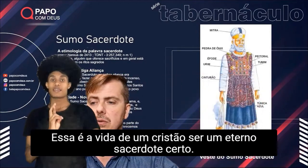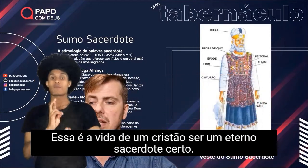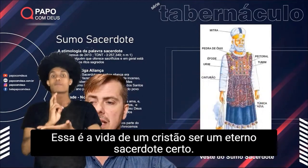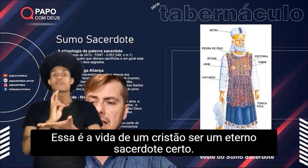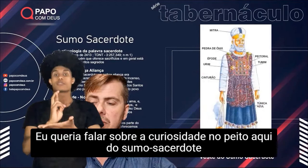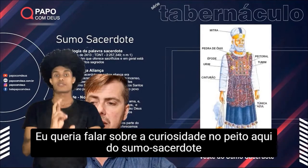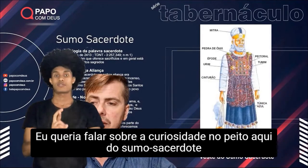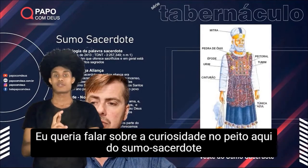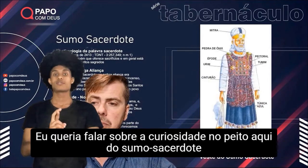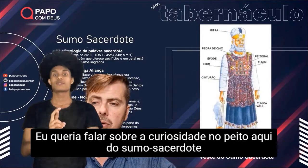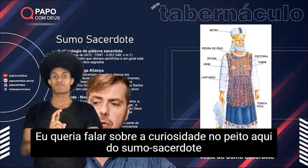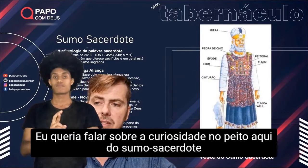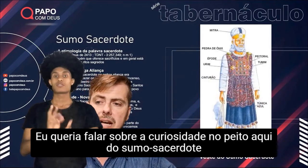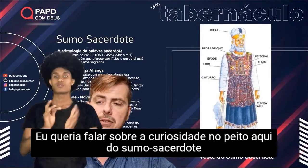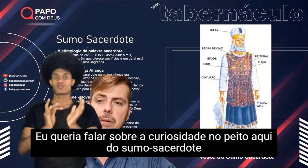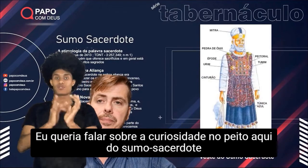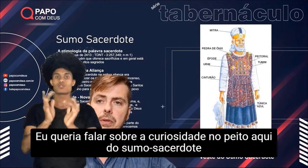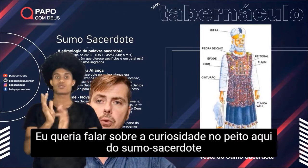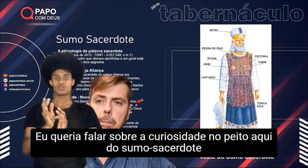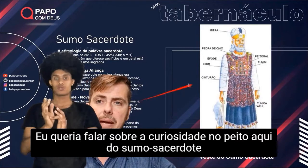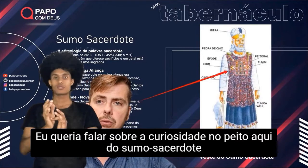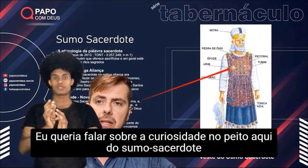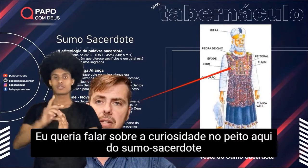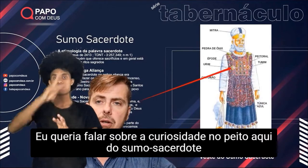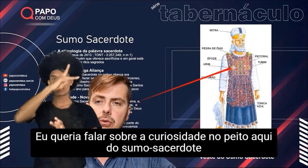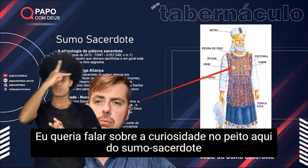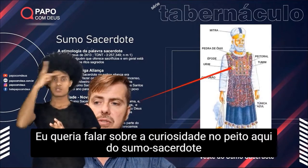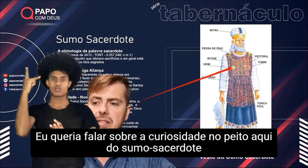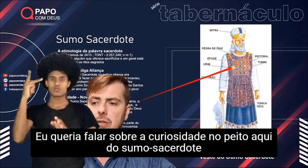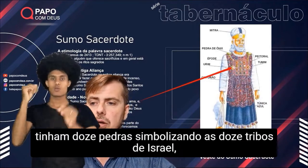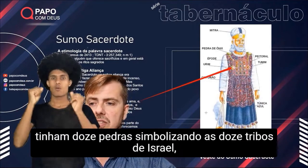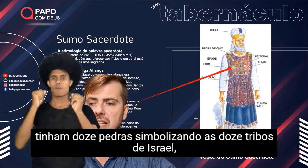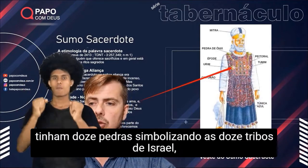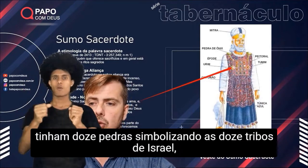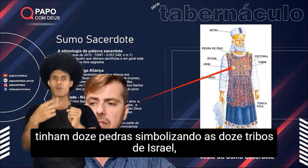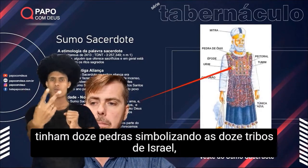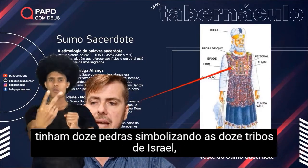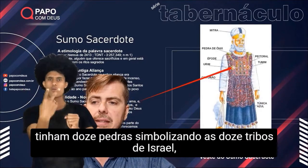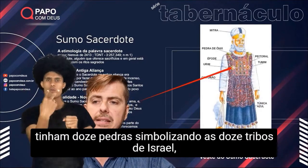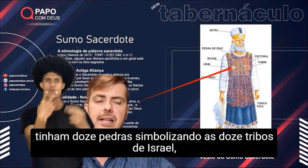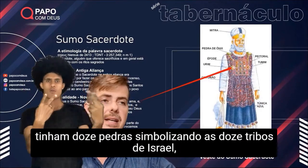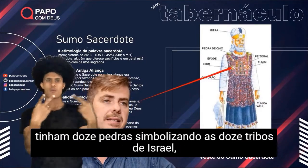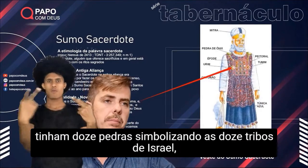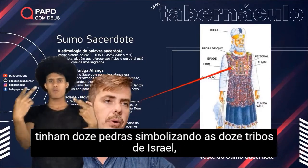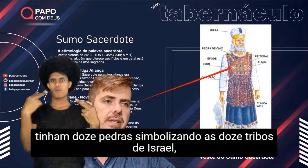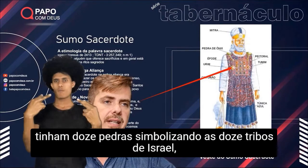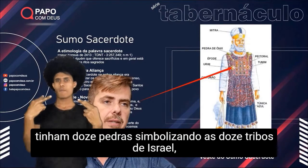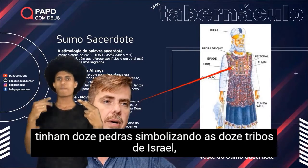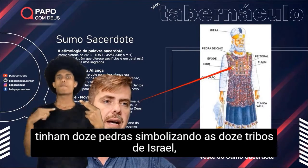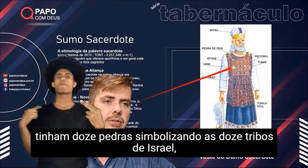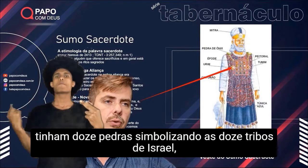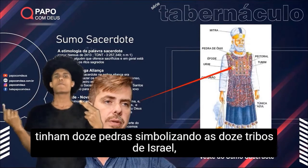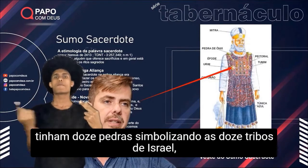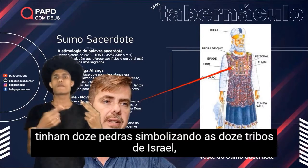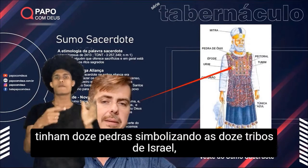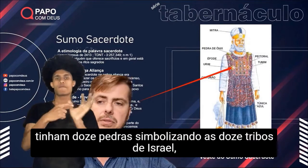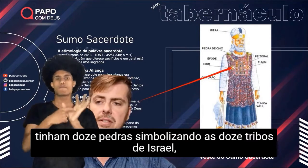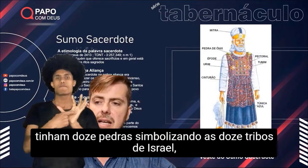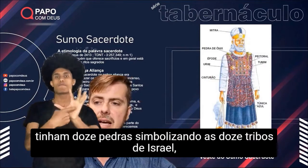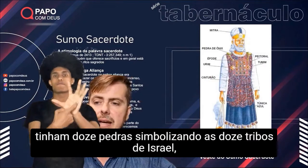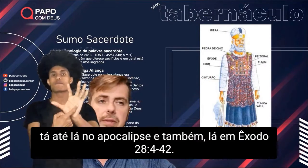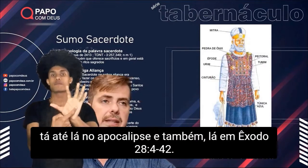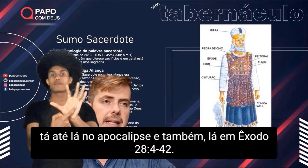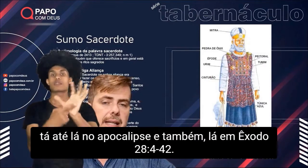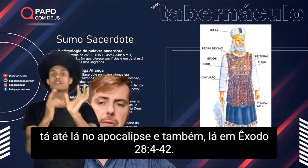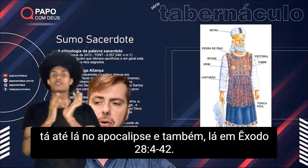sacerdote, certo? Eu queria falar sobre a curiosidade, ó, no peito aqui, ó, do sumo sacerdote tinha 12 pedras, simbolizando as 12 tribos